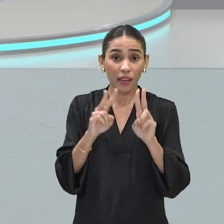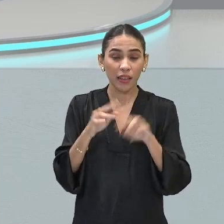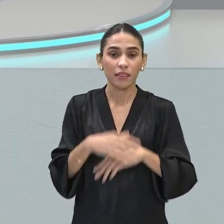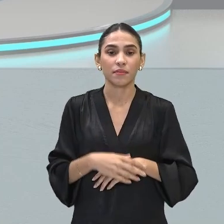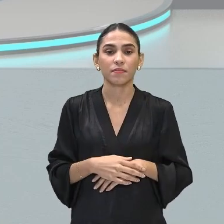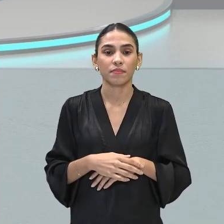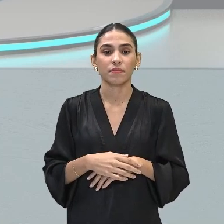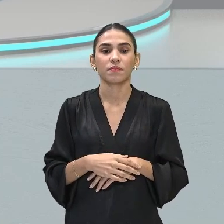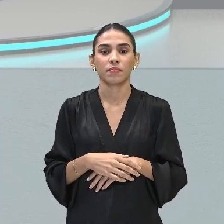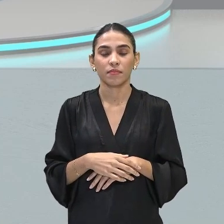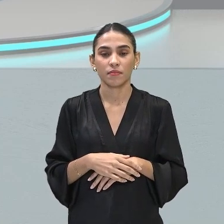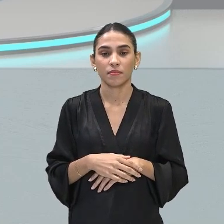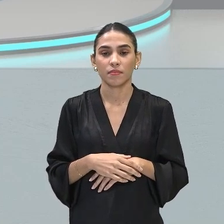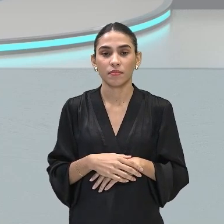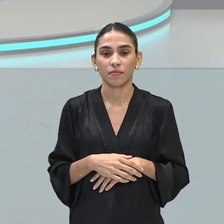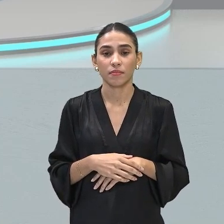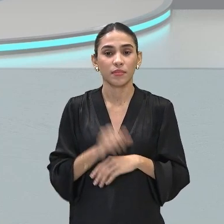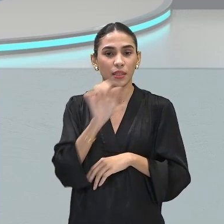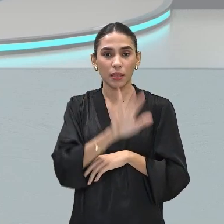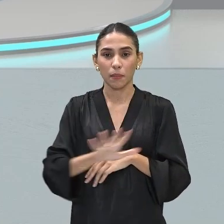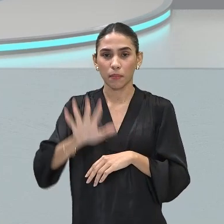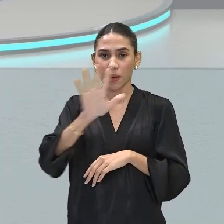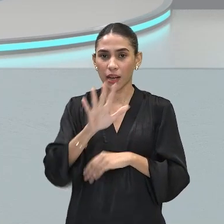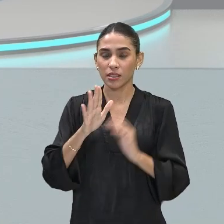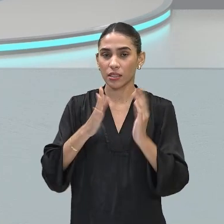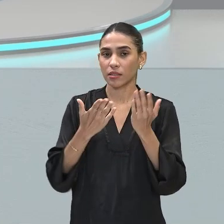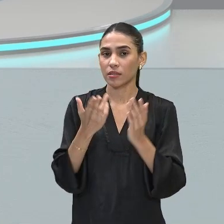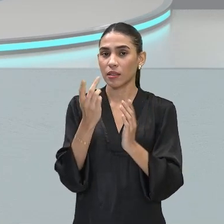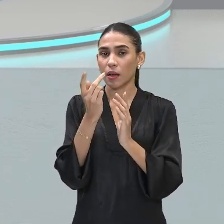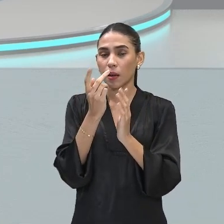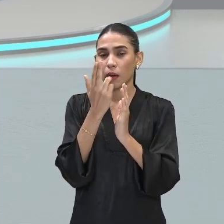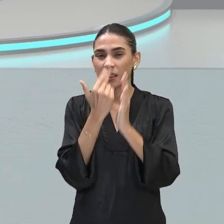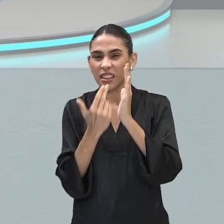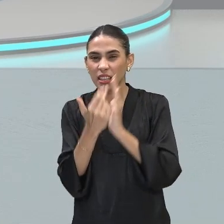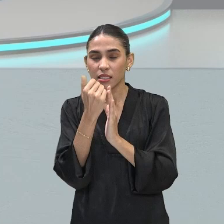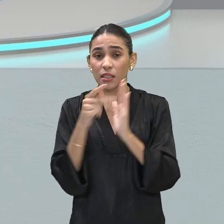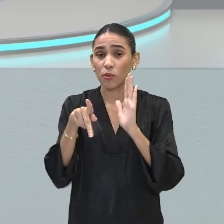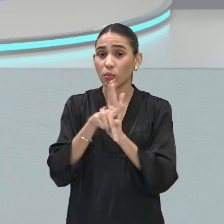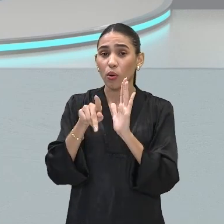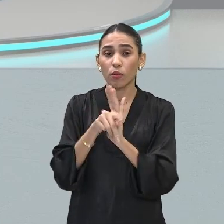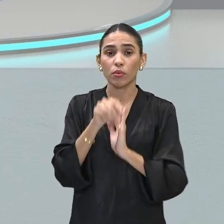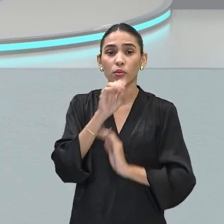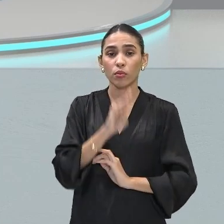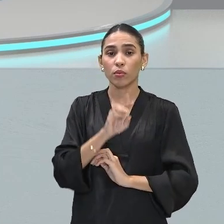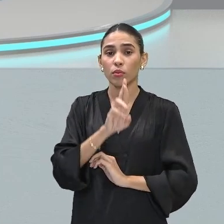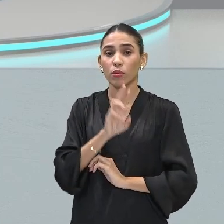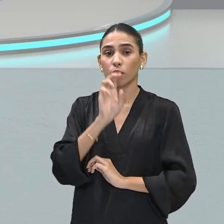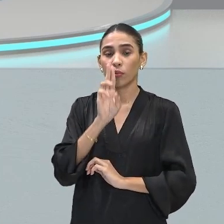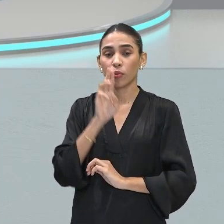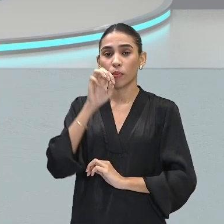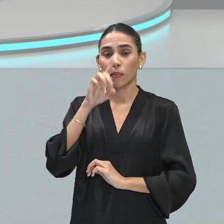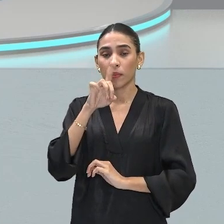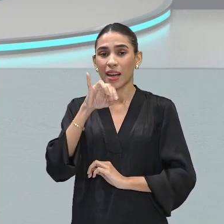poderia estar acessando aqui imagens de obras que estão lá em Brumadinho, Minas